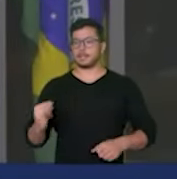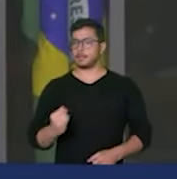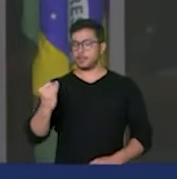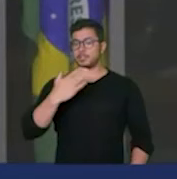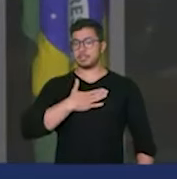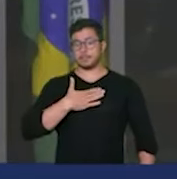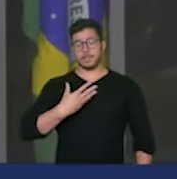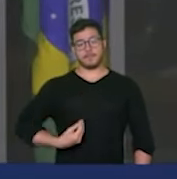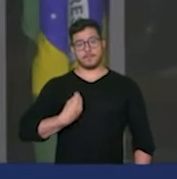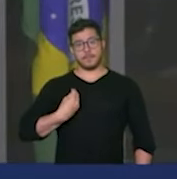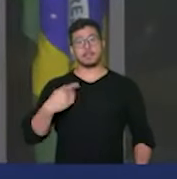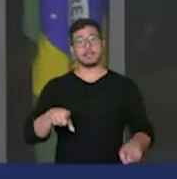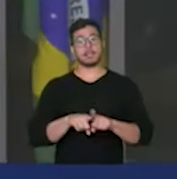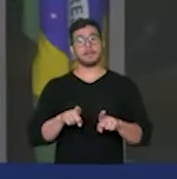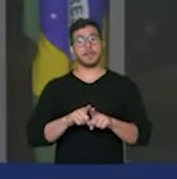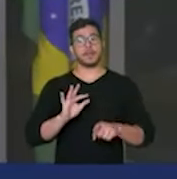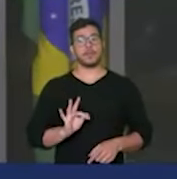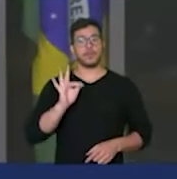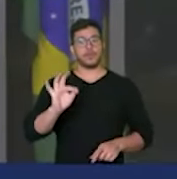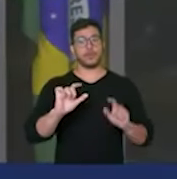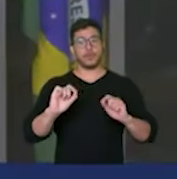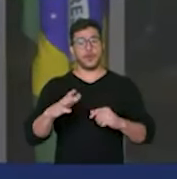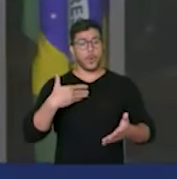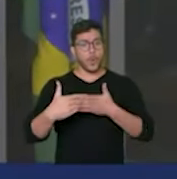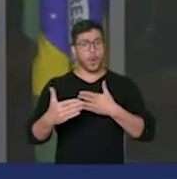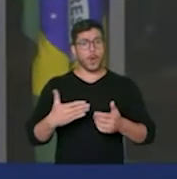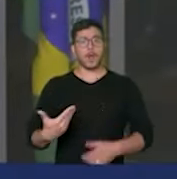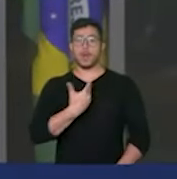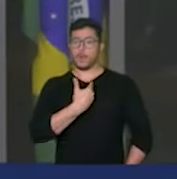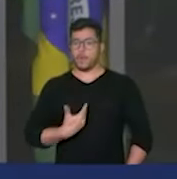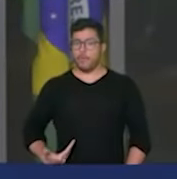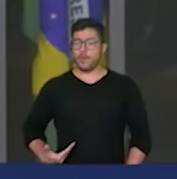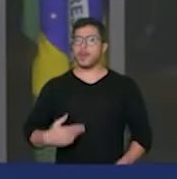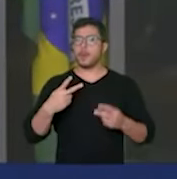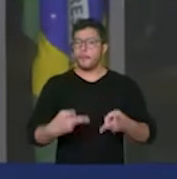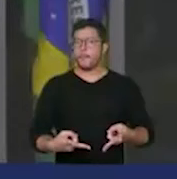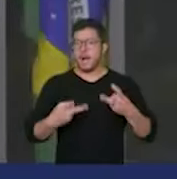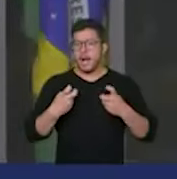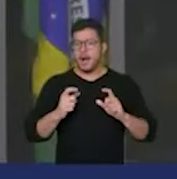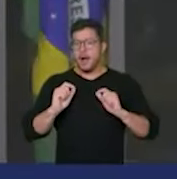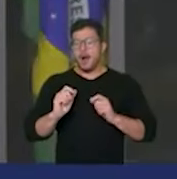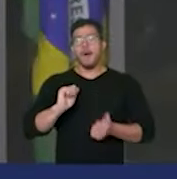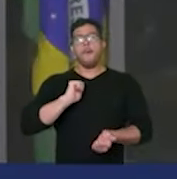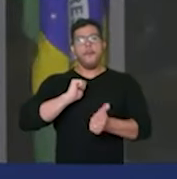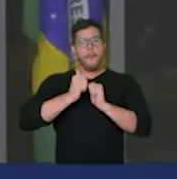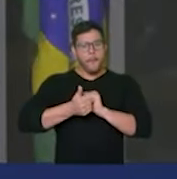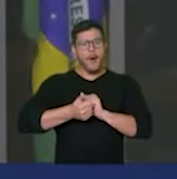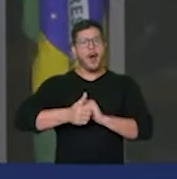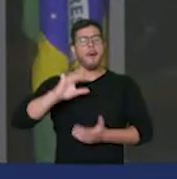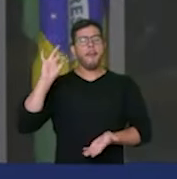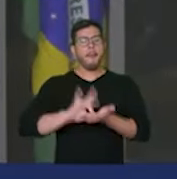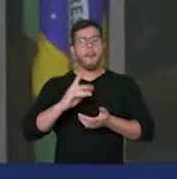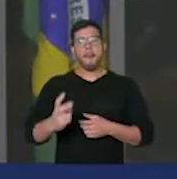brasileiro o dia que qualquer governo, de fato, enxergar que o esporte e